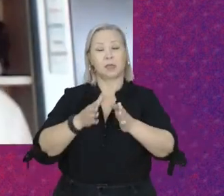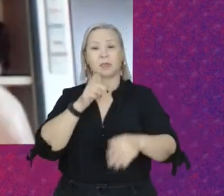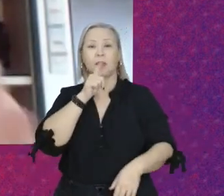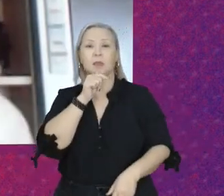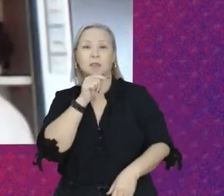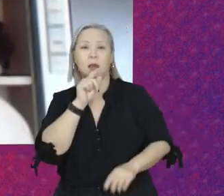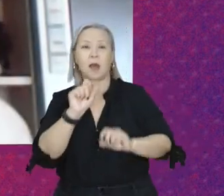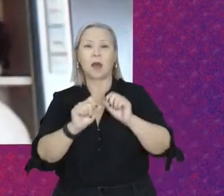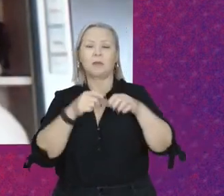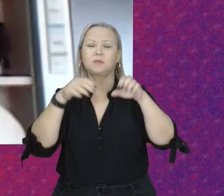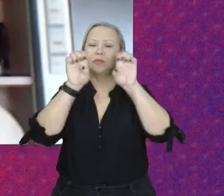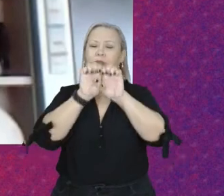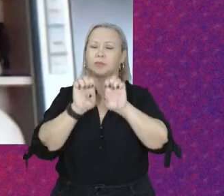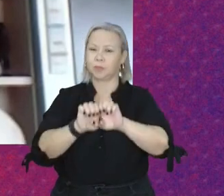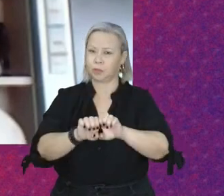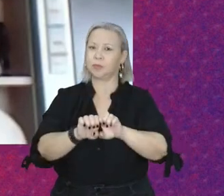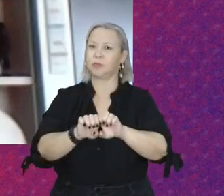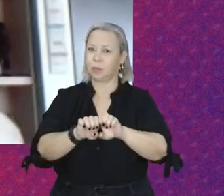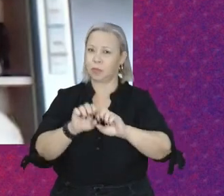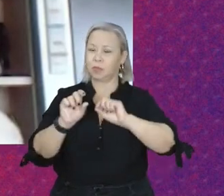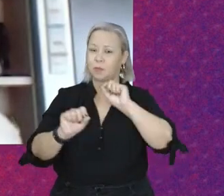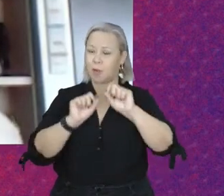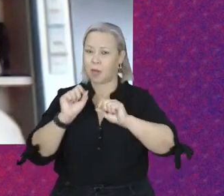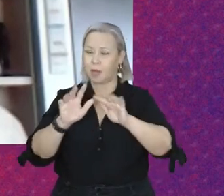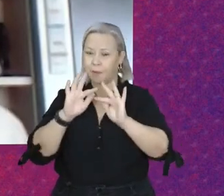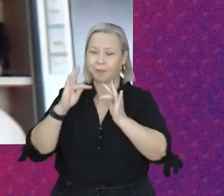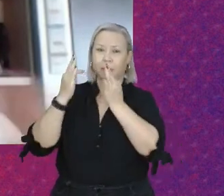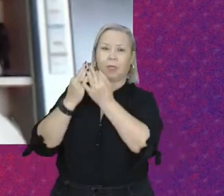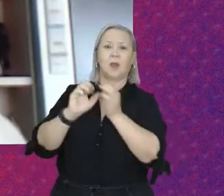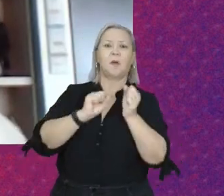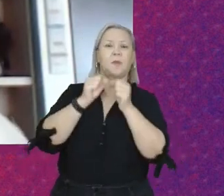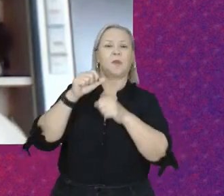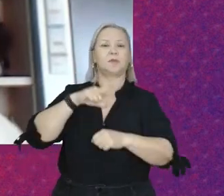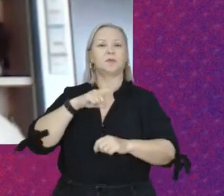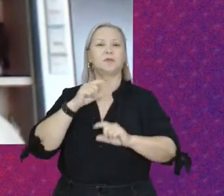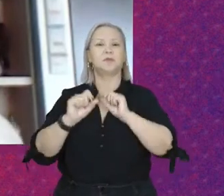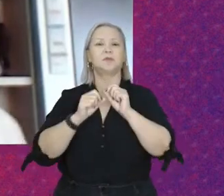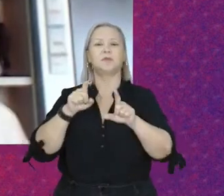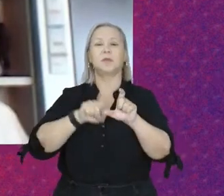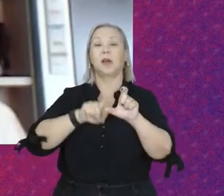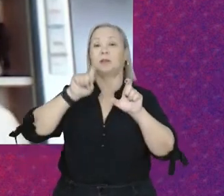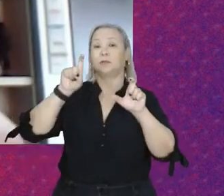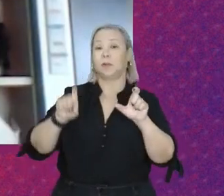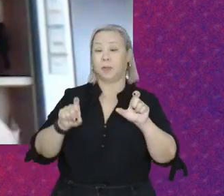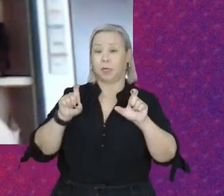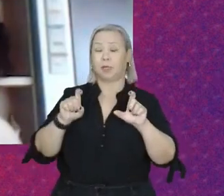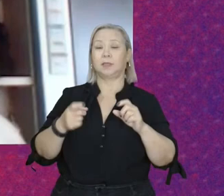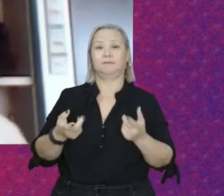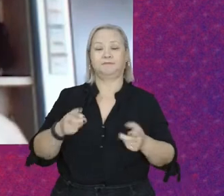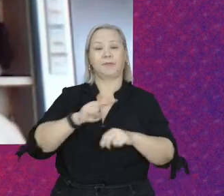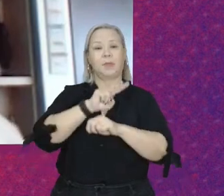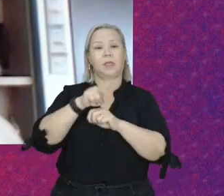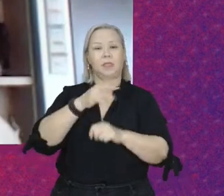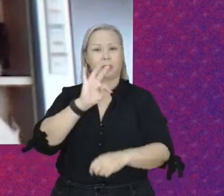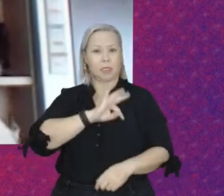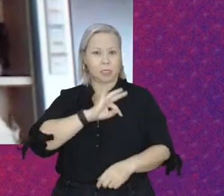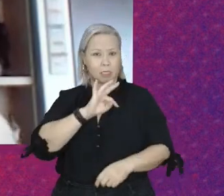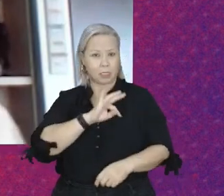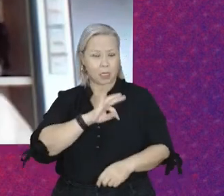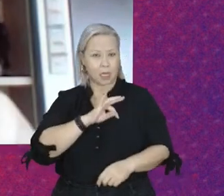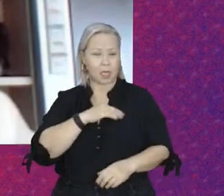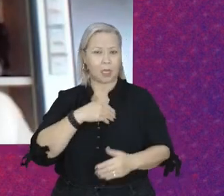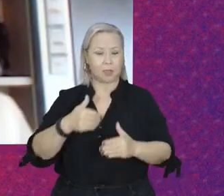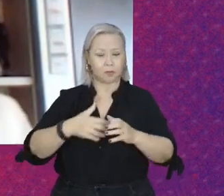como estruturante para que as famílias possam ter sua autonomia, a assistência técnica e extensão